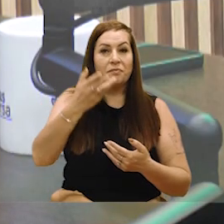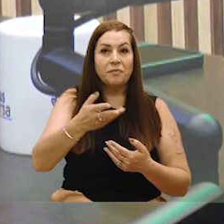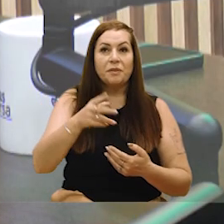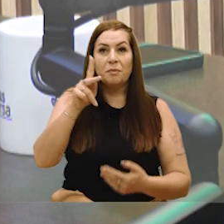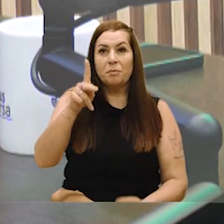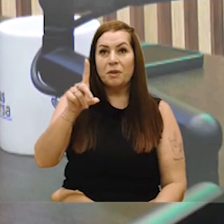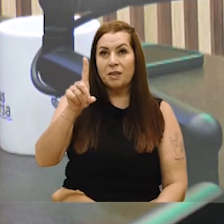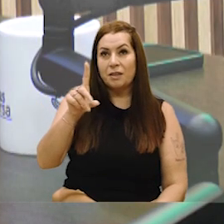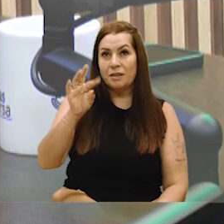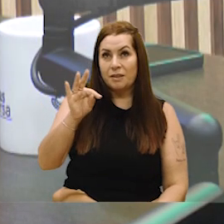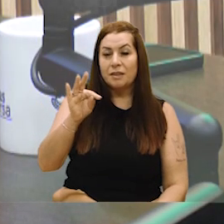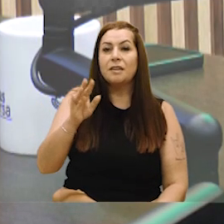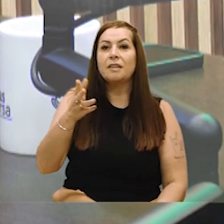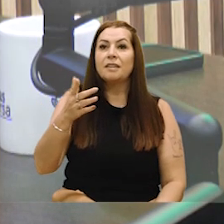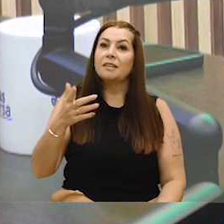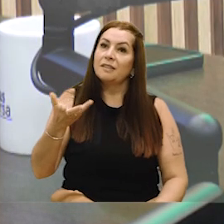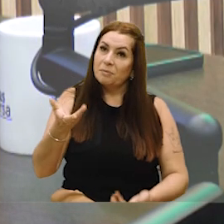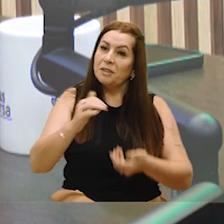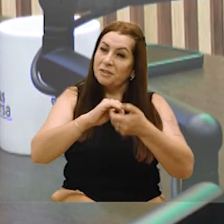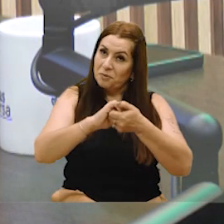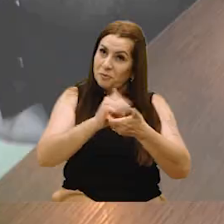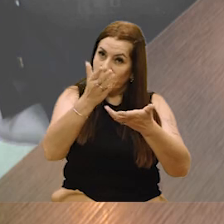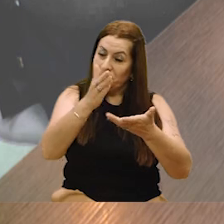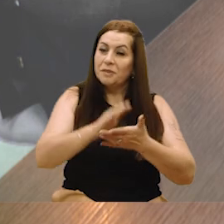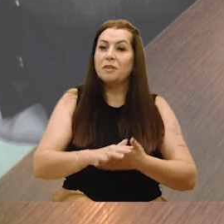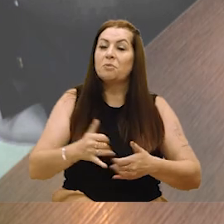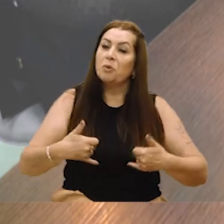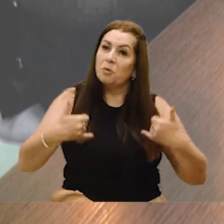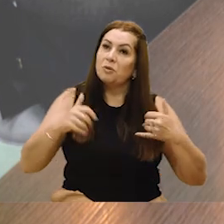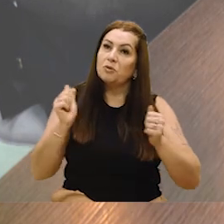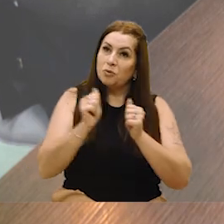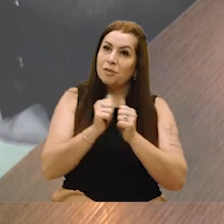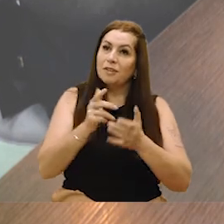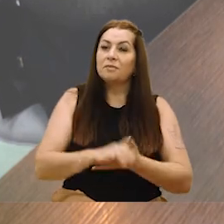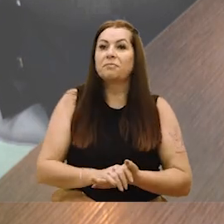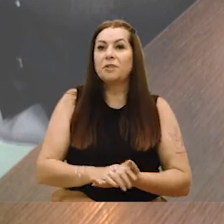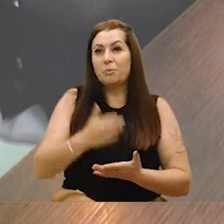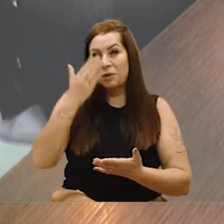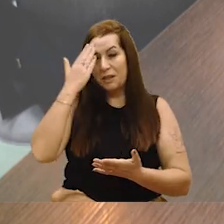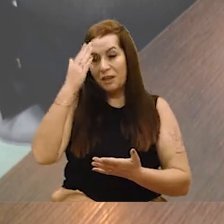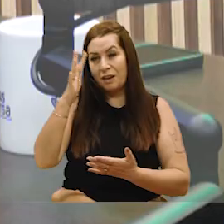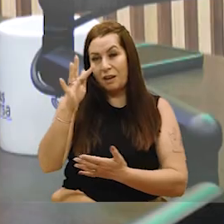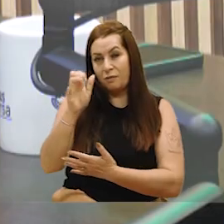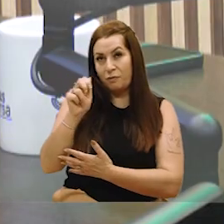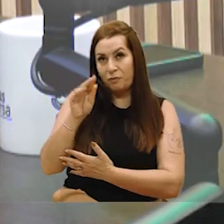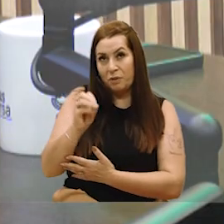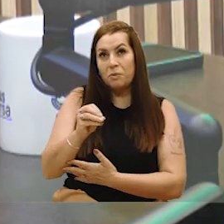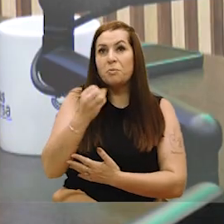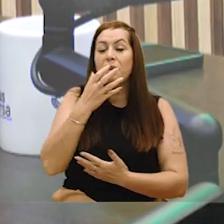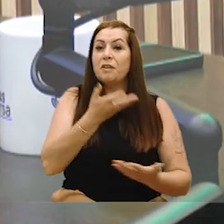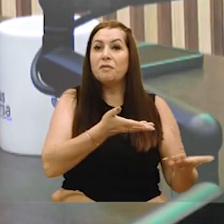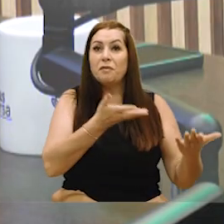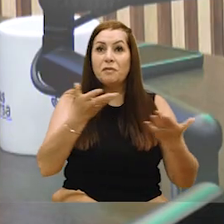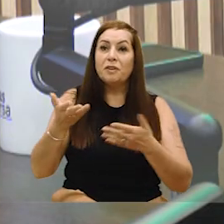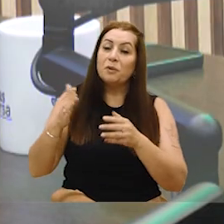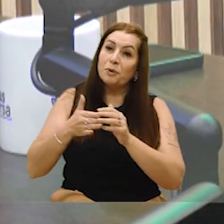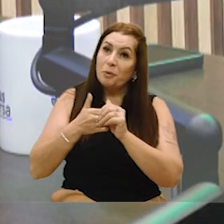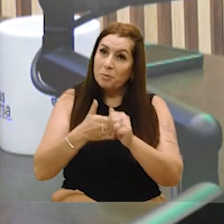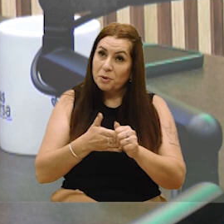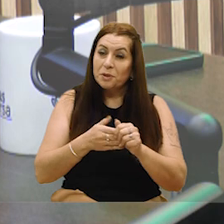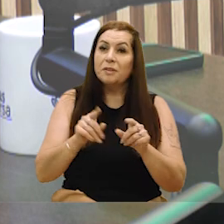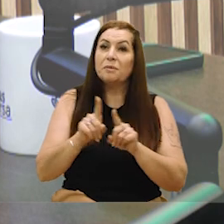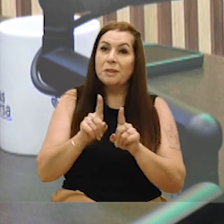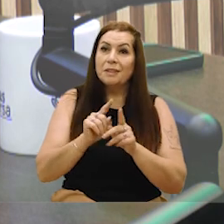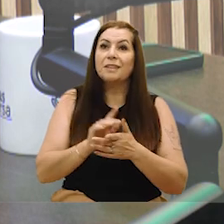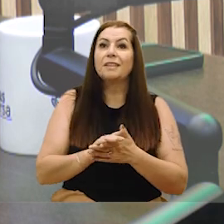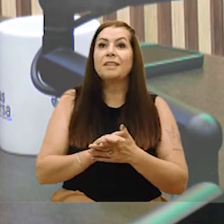do PDT, aqui onde imediato saúdo. Vereador Bueno, uma honra tê-lo conosco aqui. Obrigado, Fábio. Seja bem-vindo a quem está nos acompanhando